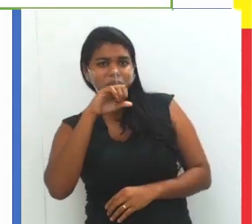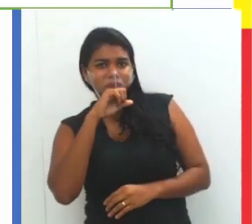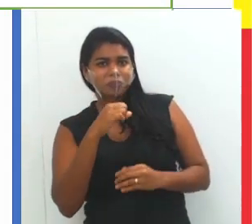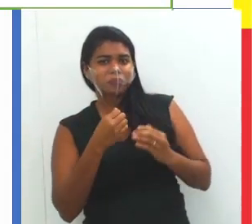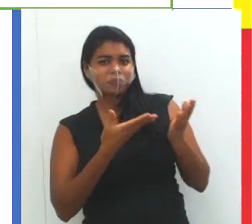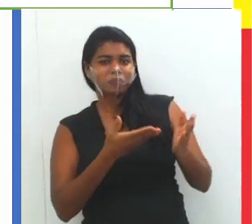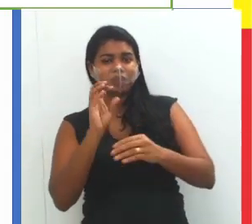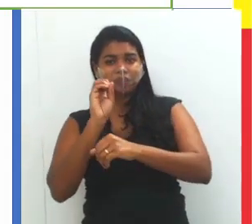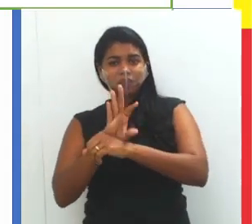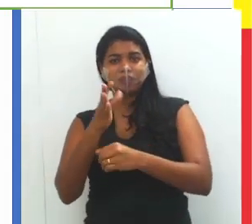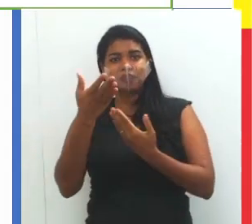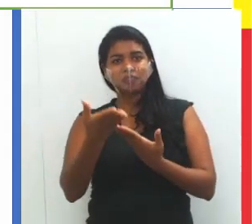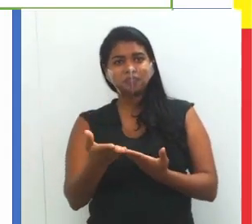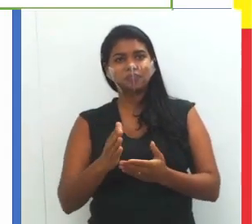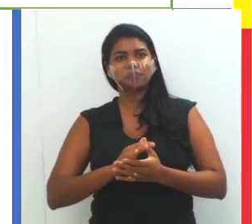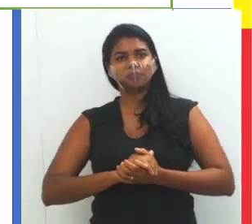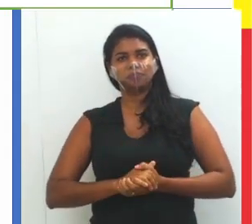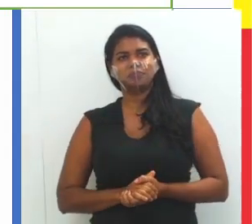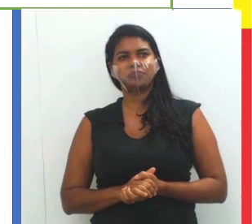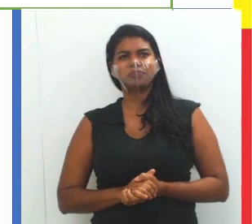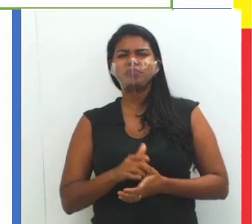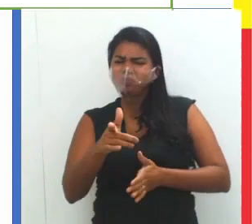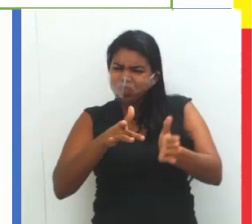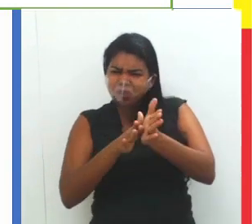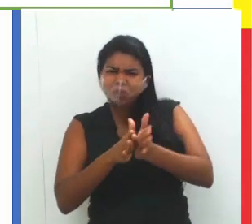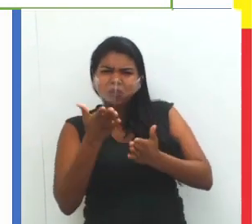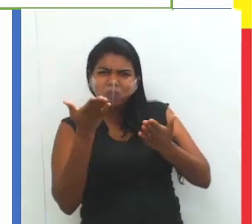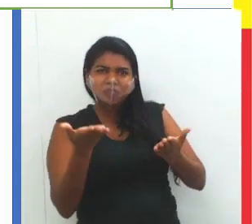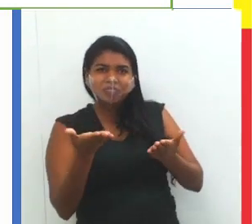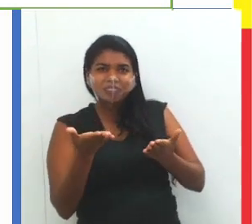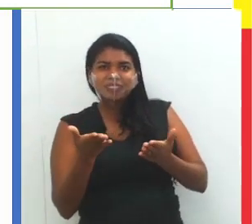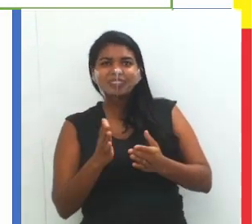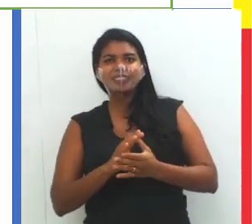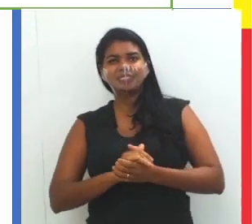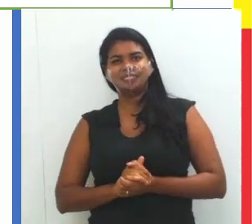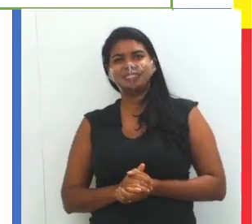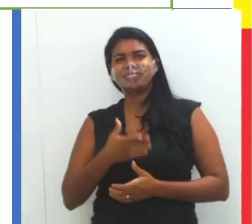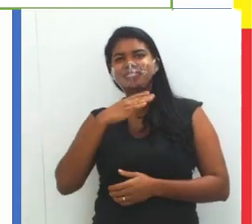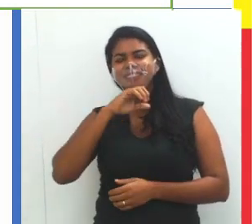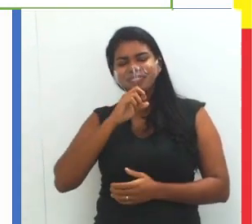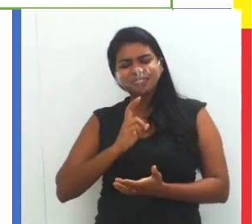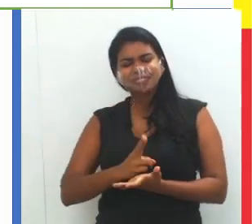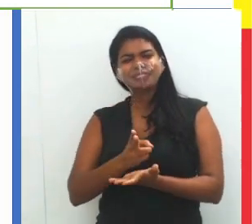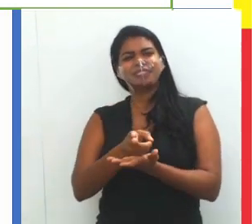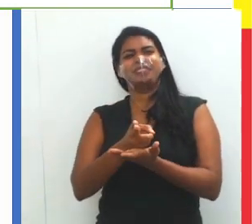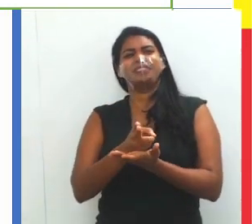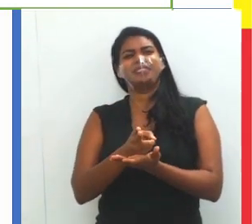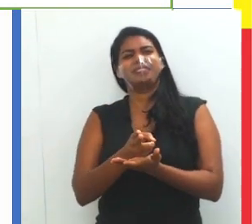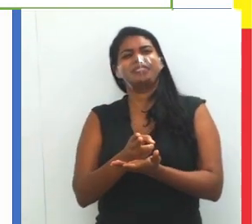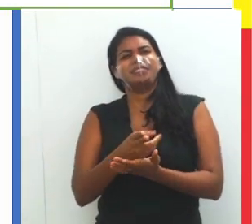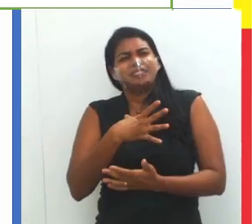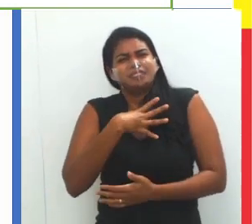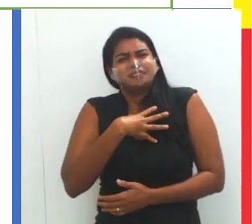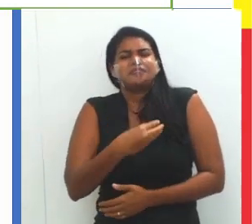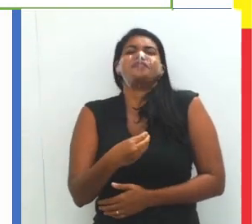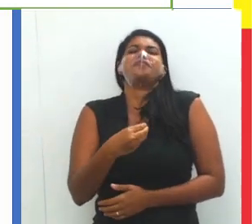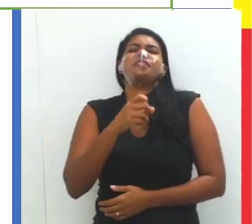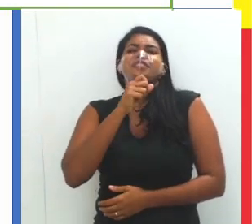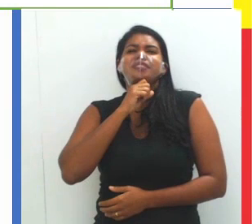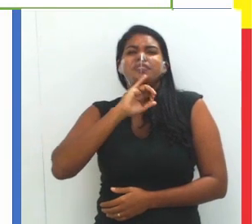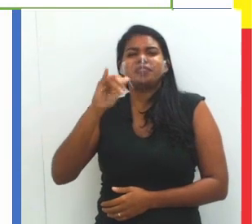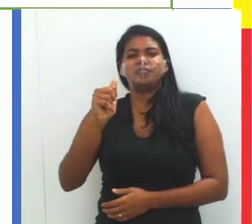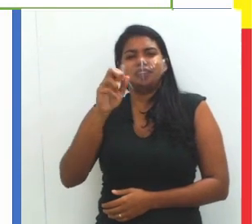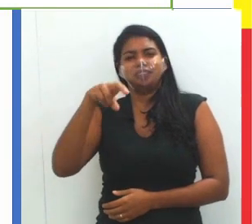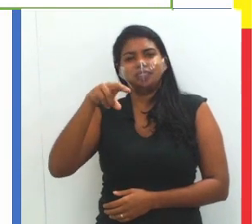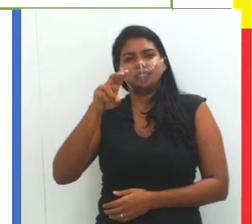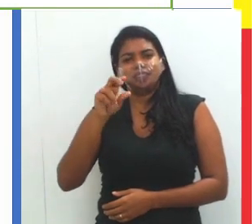verdade, compadre, do tará desconfiando, do compadre conterrâneo, fio do velho